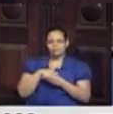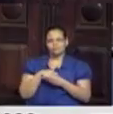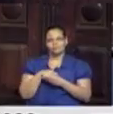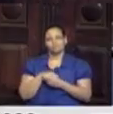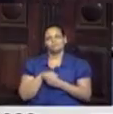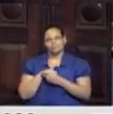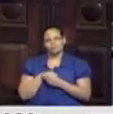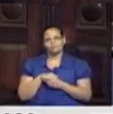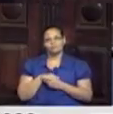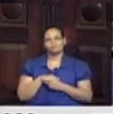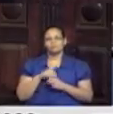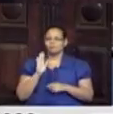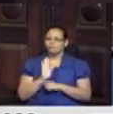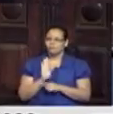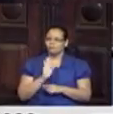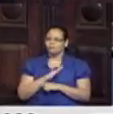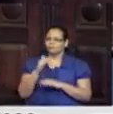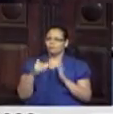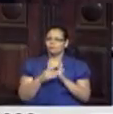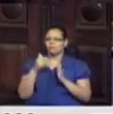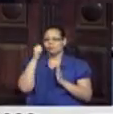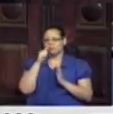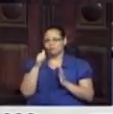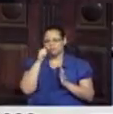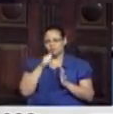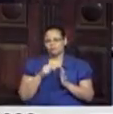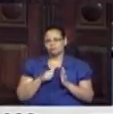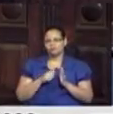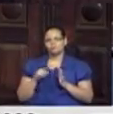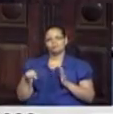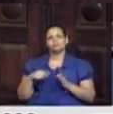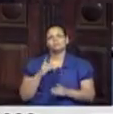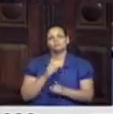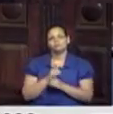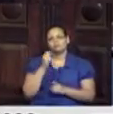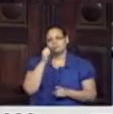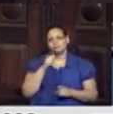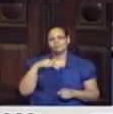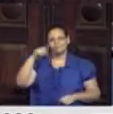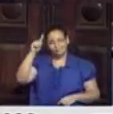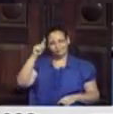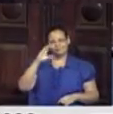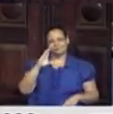caminho decidimos. Todo apoio à luta das mulheres. Vamos agora ao encontro da Marcha das Mulheres na Candelária.